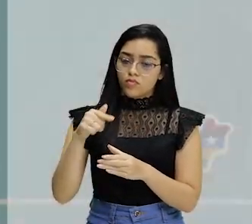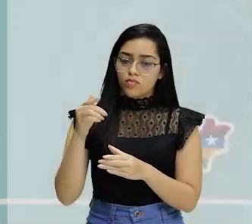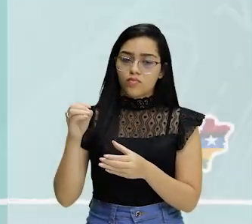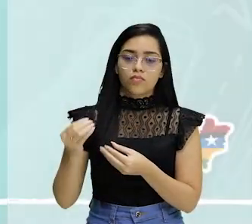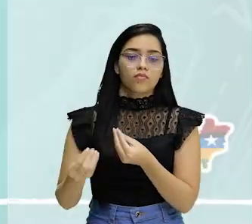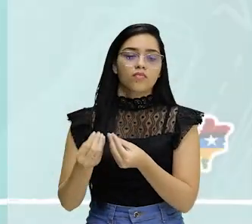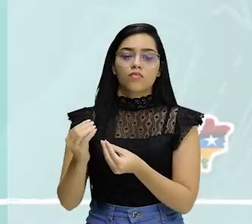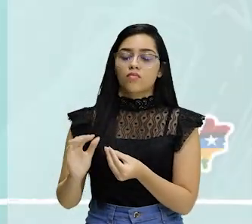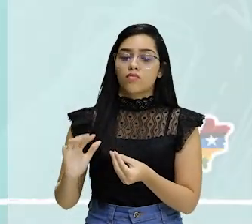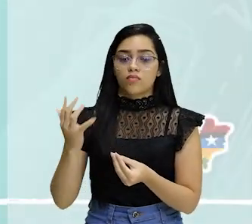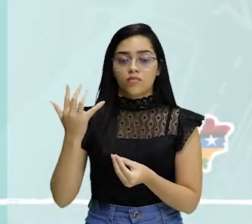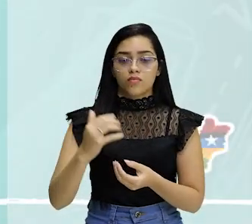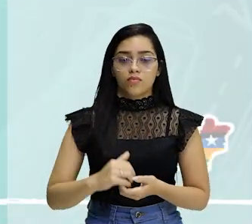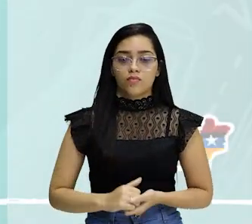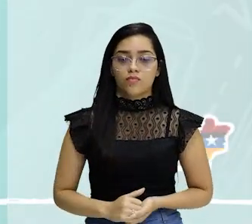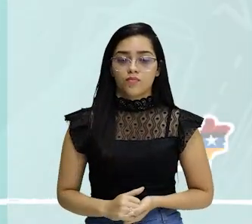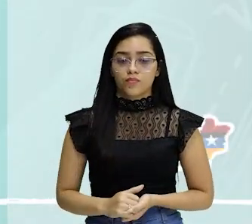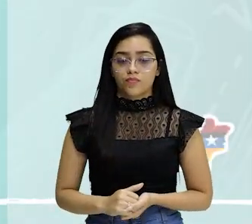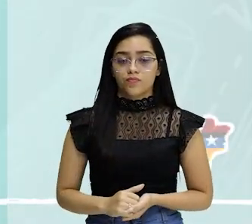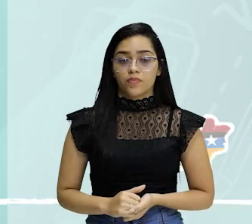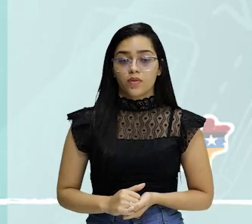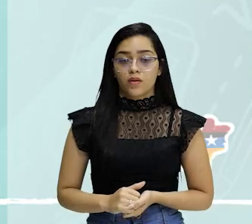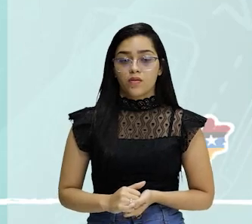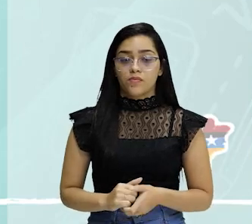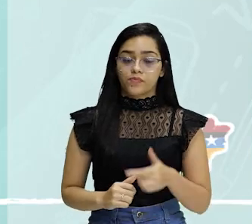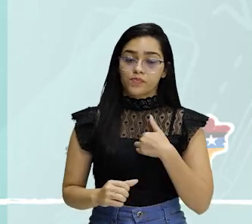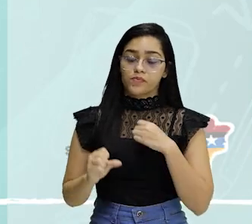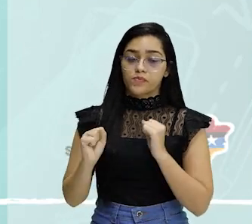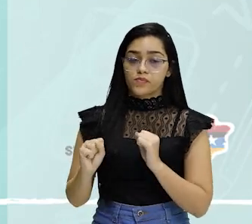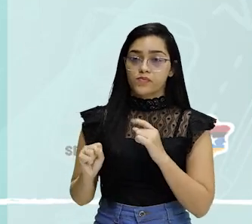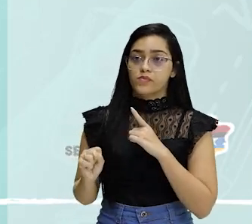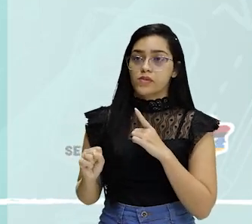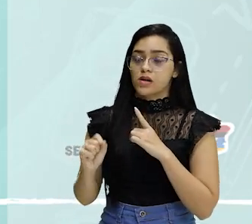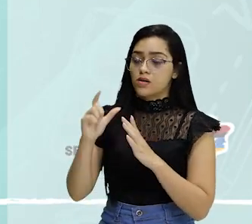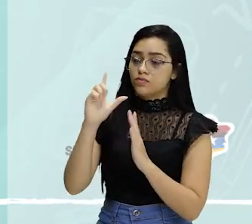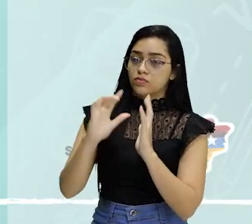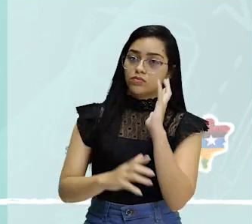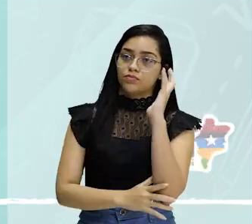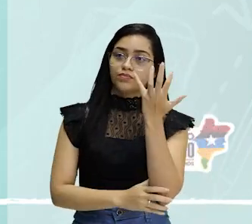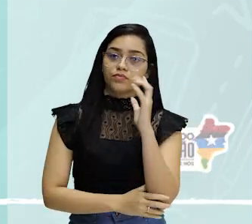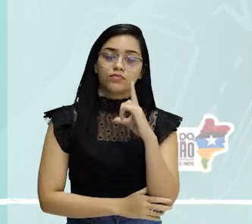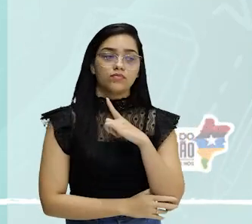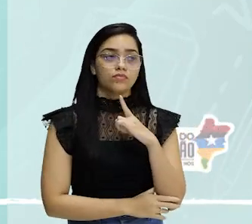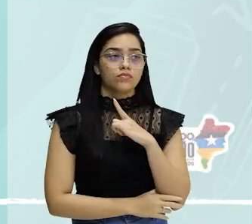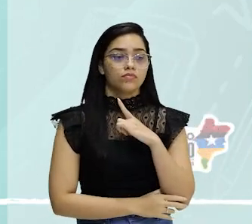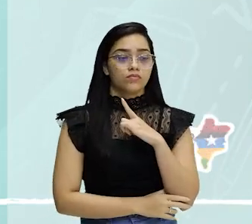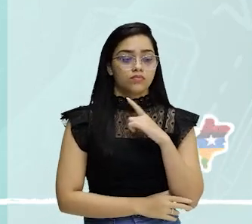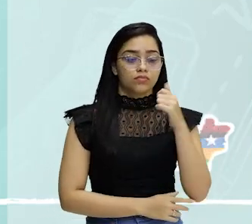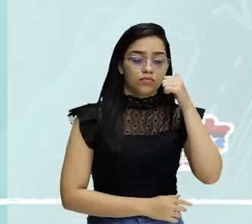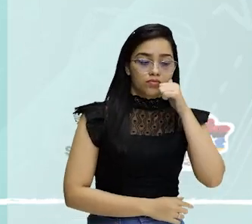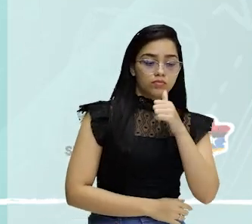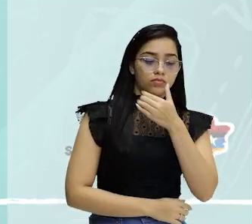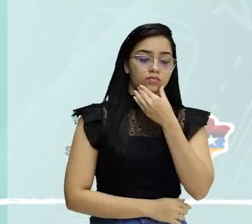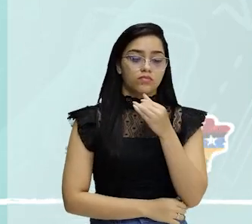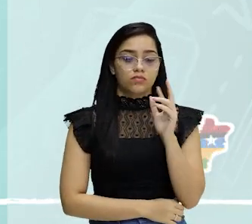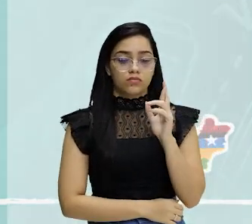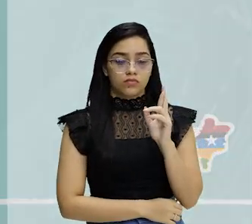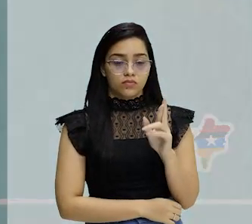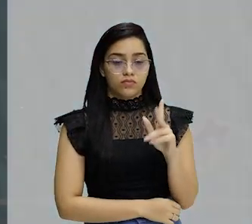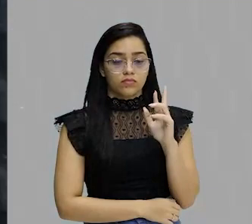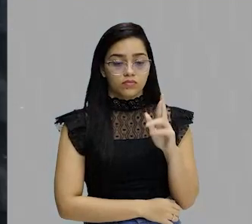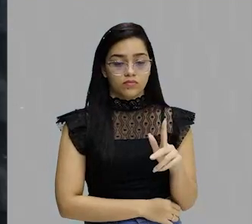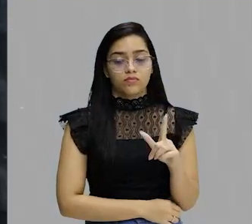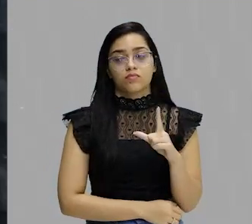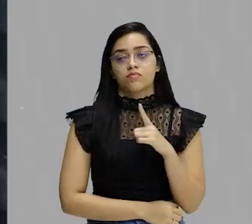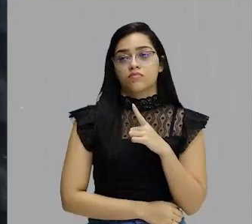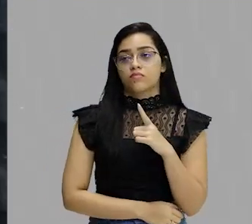é que ocorre a polinização? Geralmente, eu posso ter plantas que podem ser de sexos separados, e aí a gente